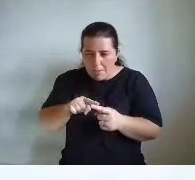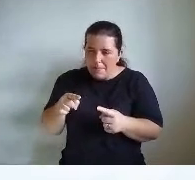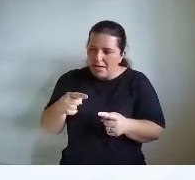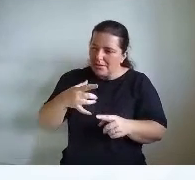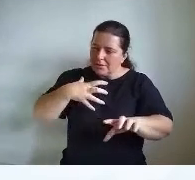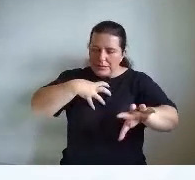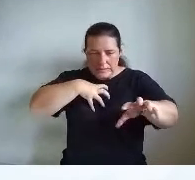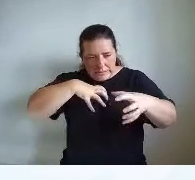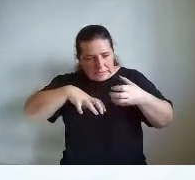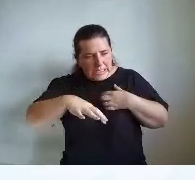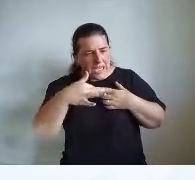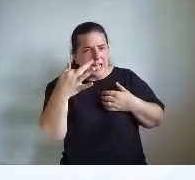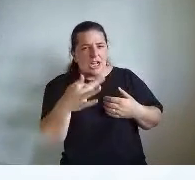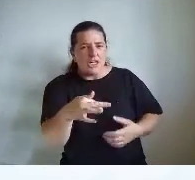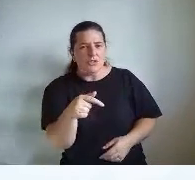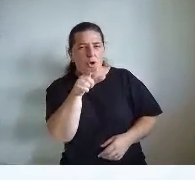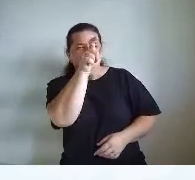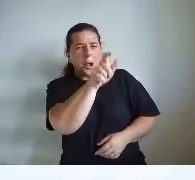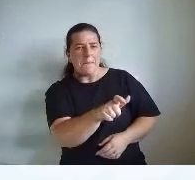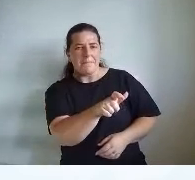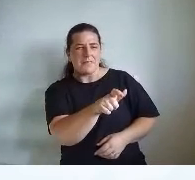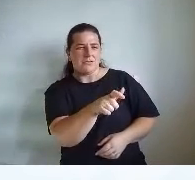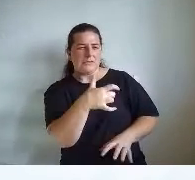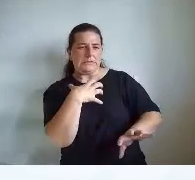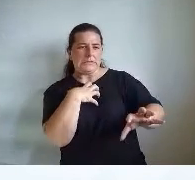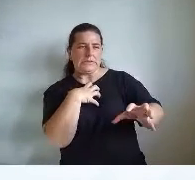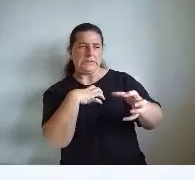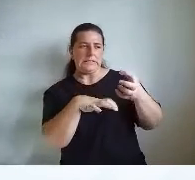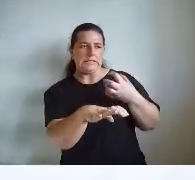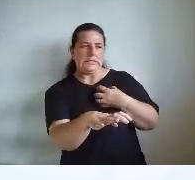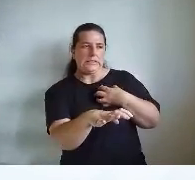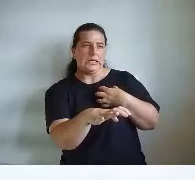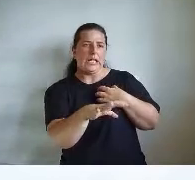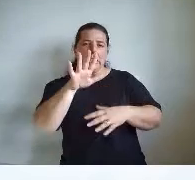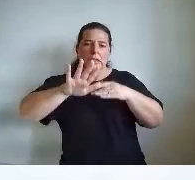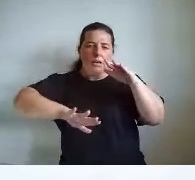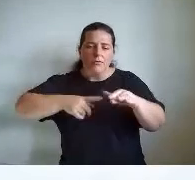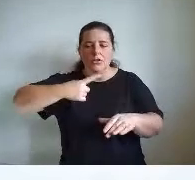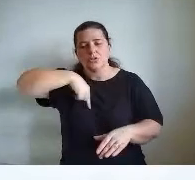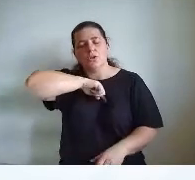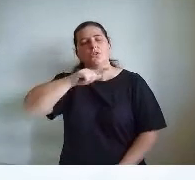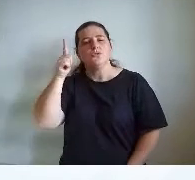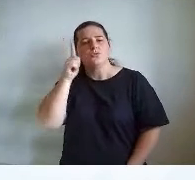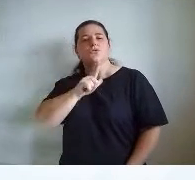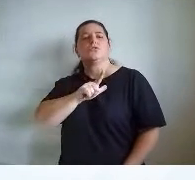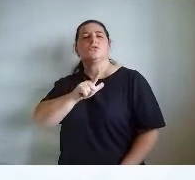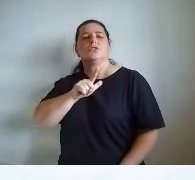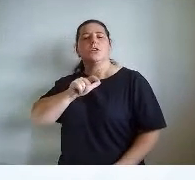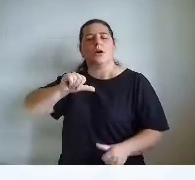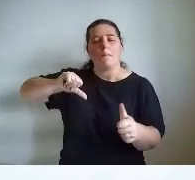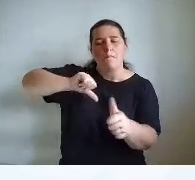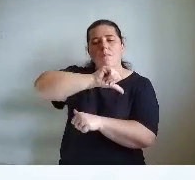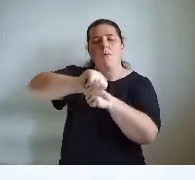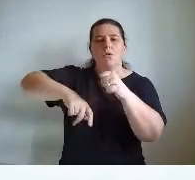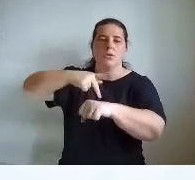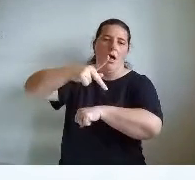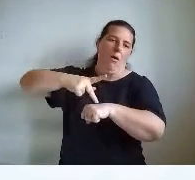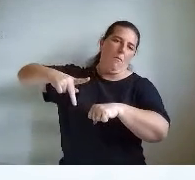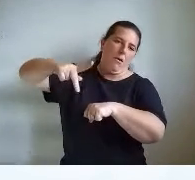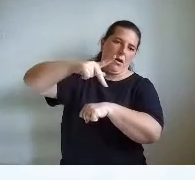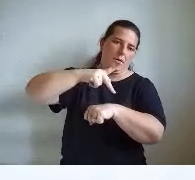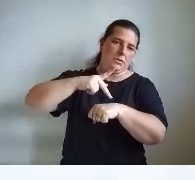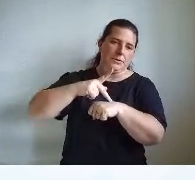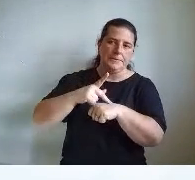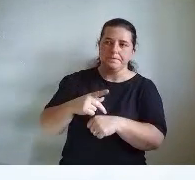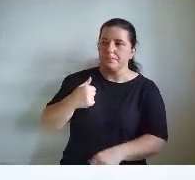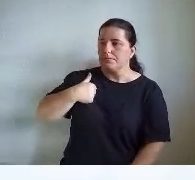doer na gente. E só assim que a gente talvez consiga fazer um país diferente, né? Eu não sei se o